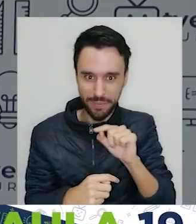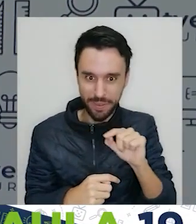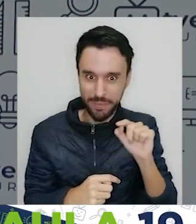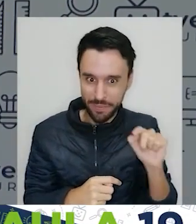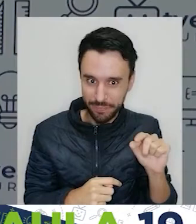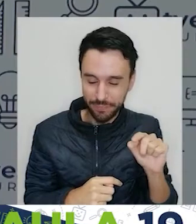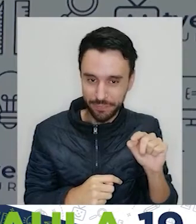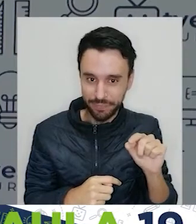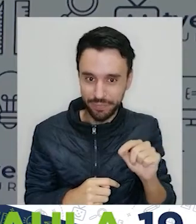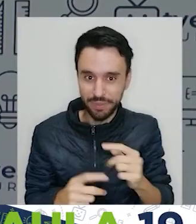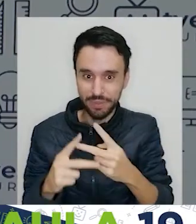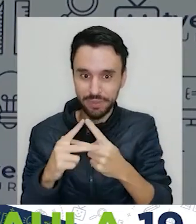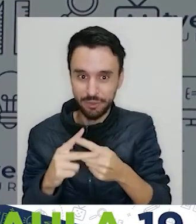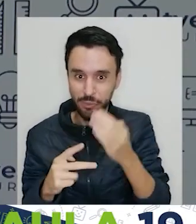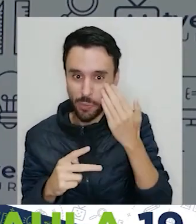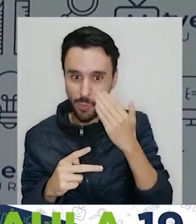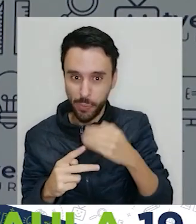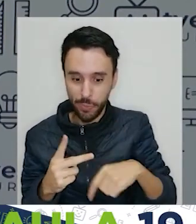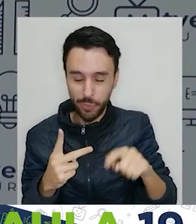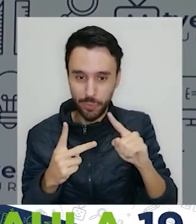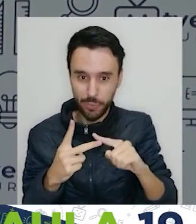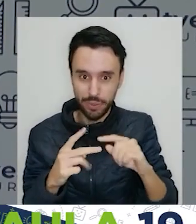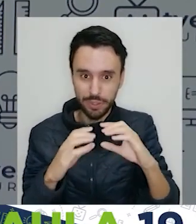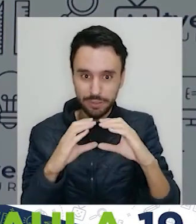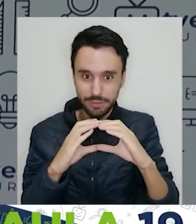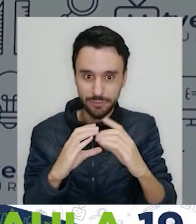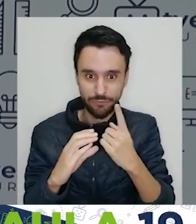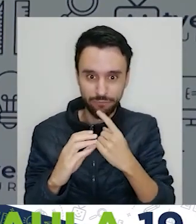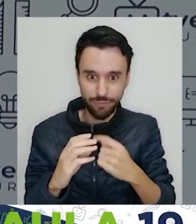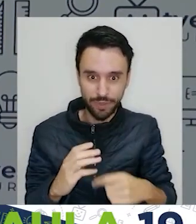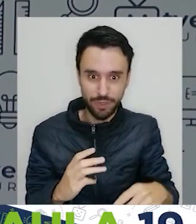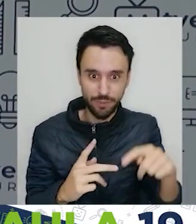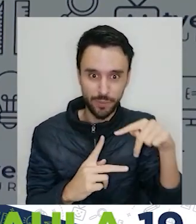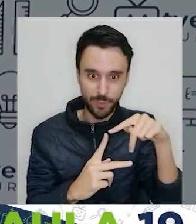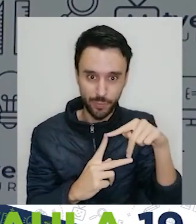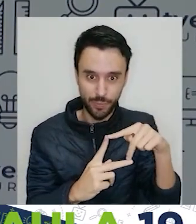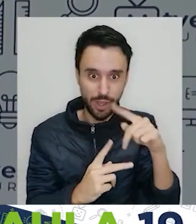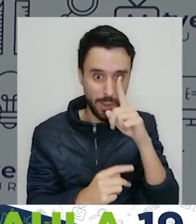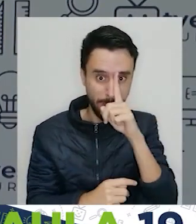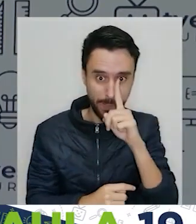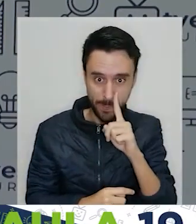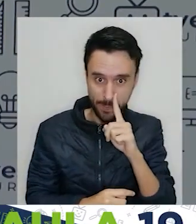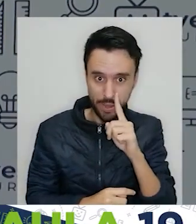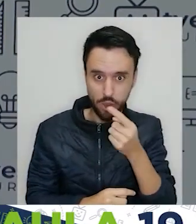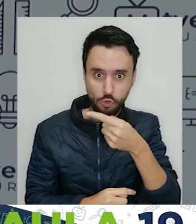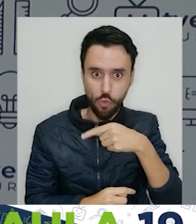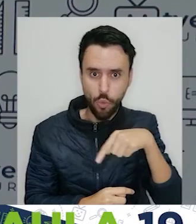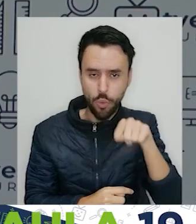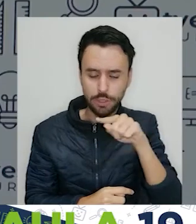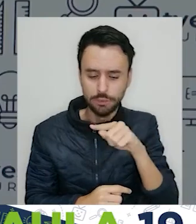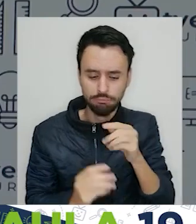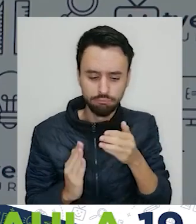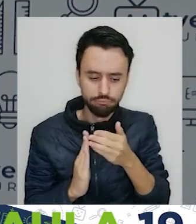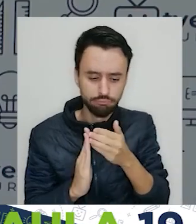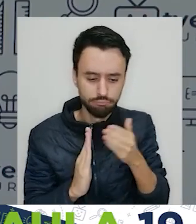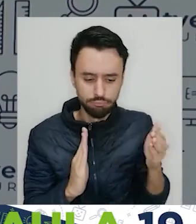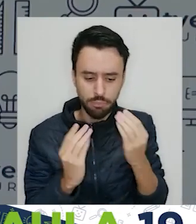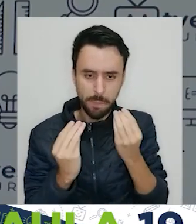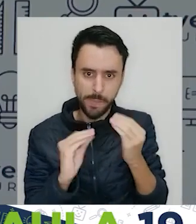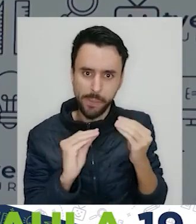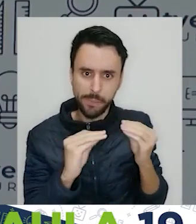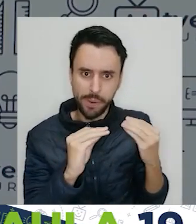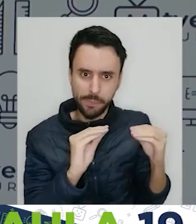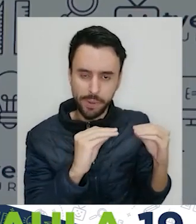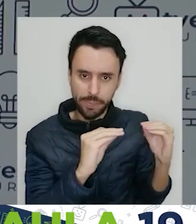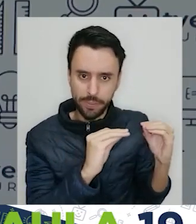triângulo azul, círculo vermelho e quadrado amarelo. A professora quer que vocês continuem a